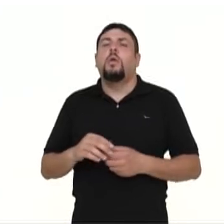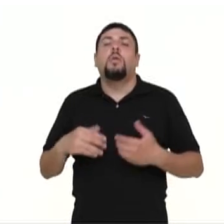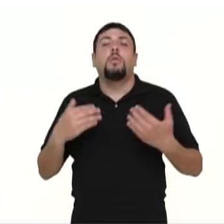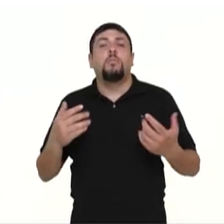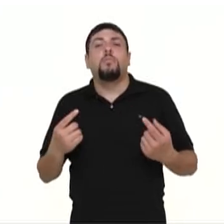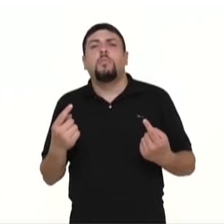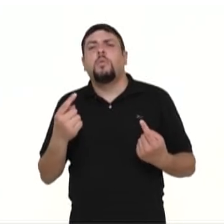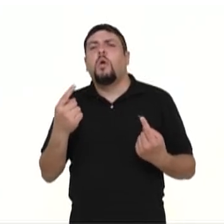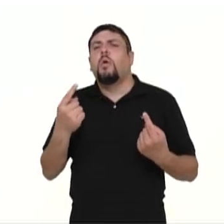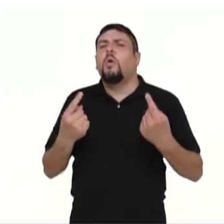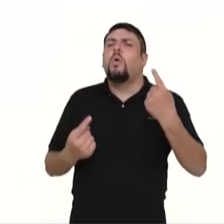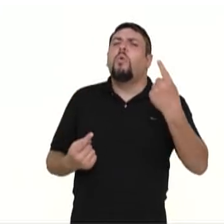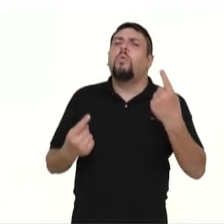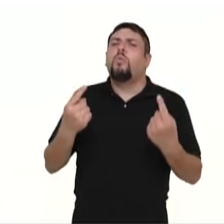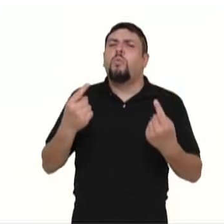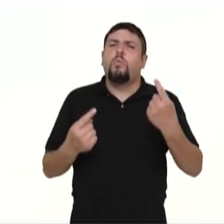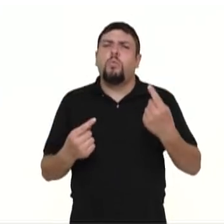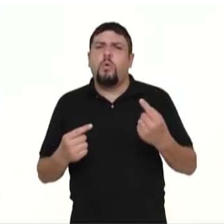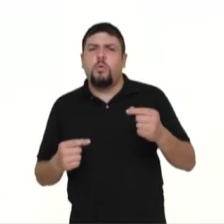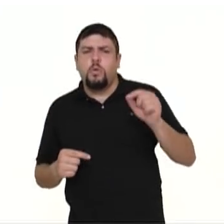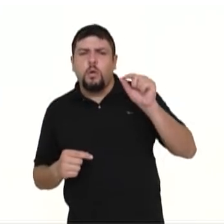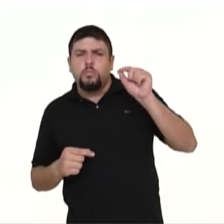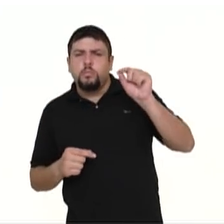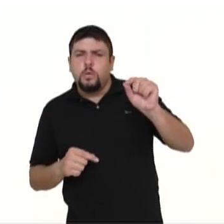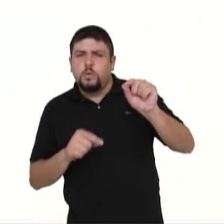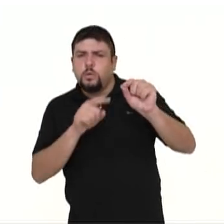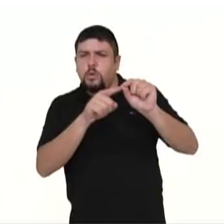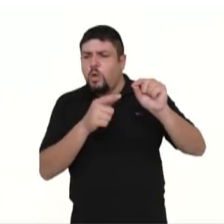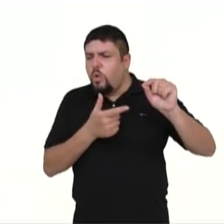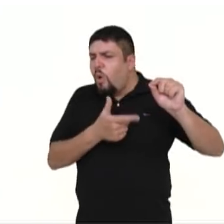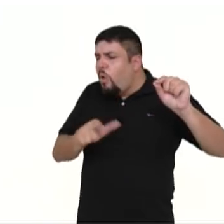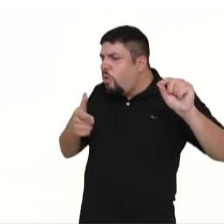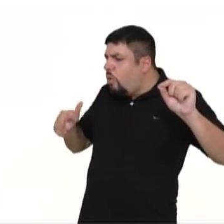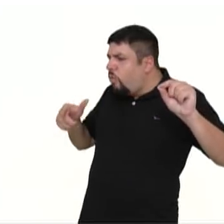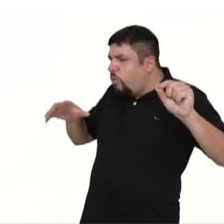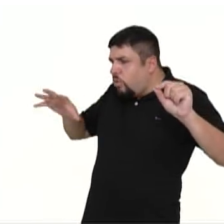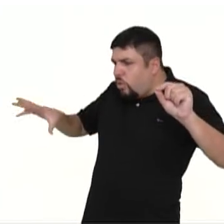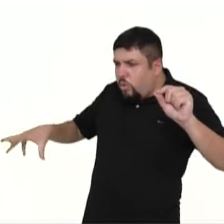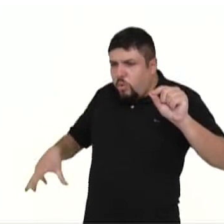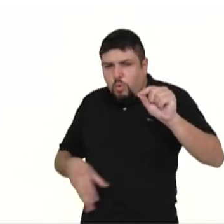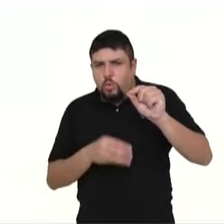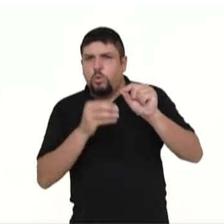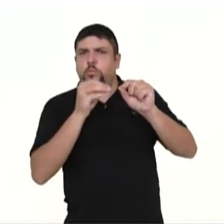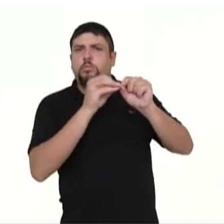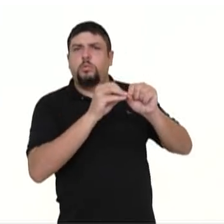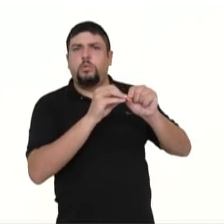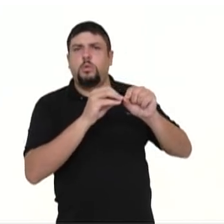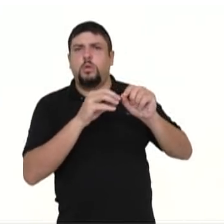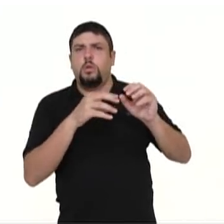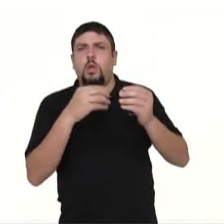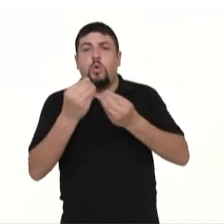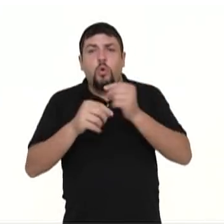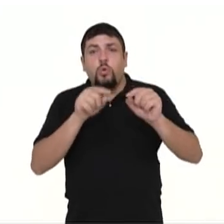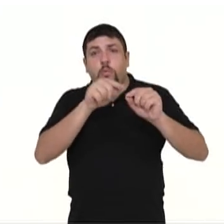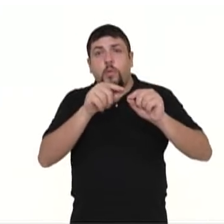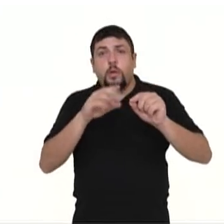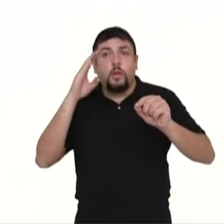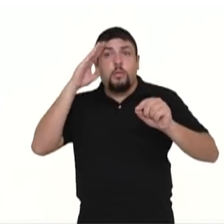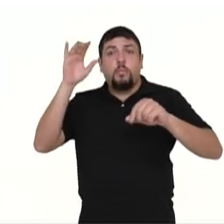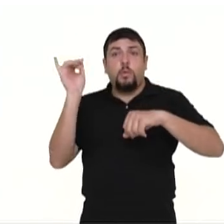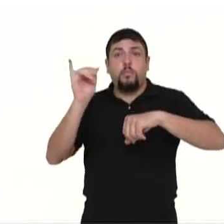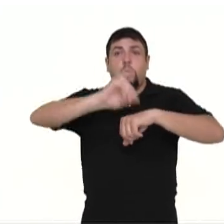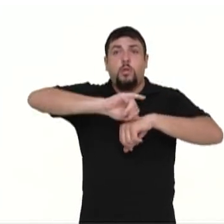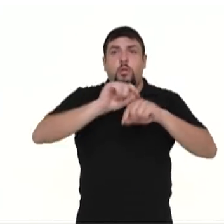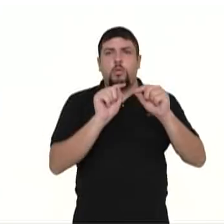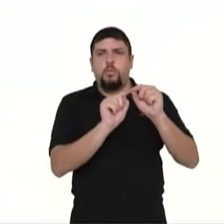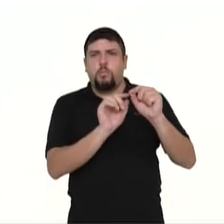valor para o qual os outros dados apontam? Qual que é o valor que informa uma certa centralidade em relação